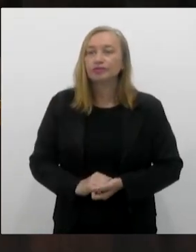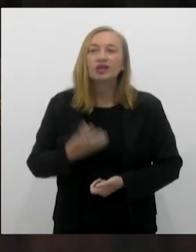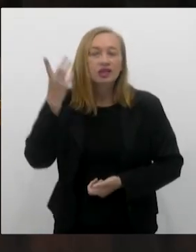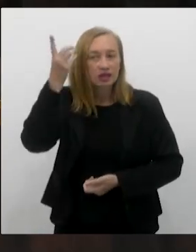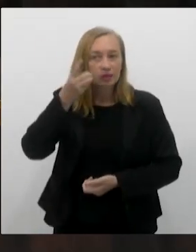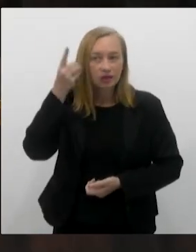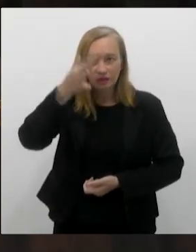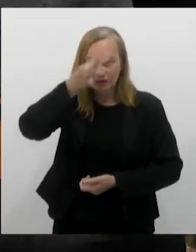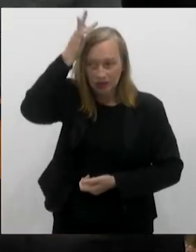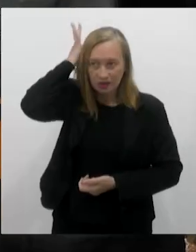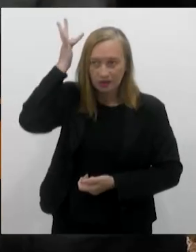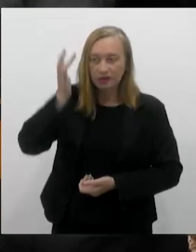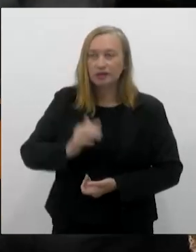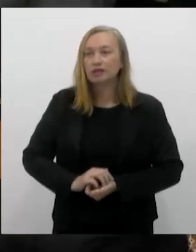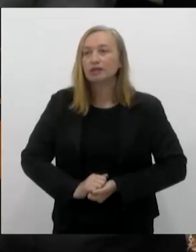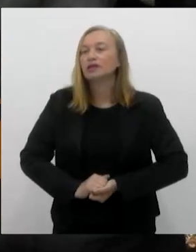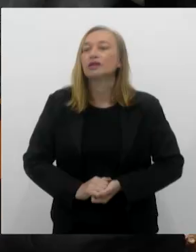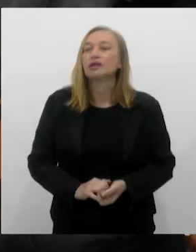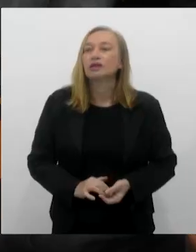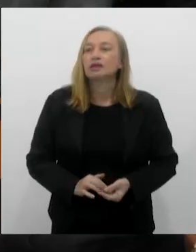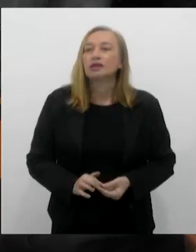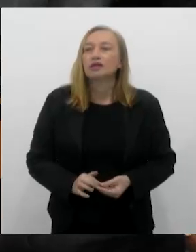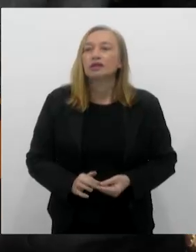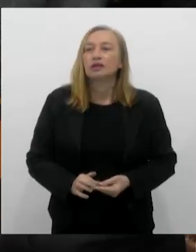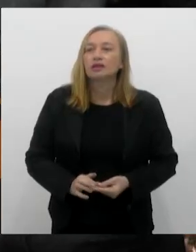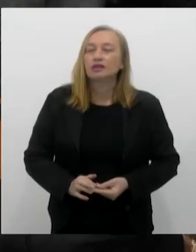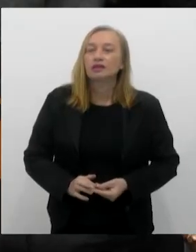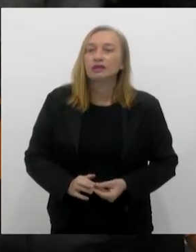Deputado Fred Pacheco.